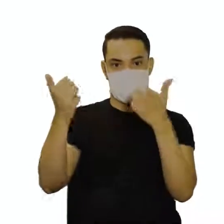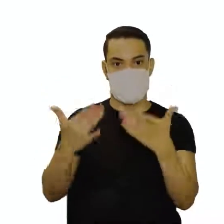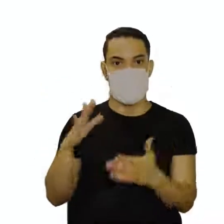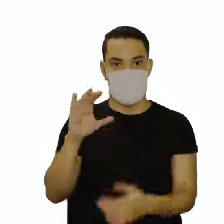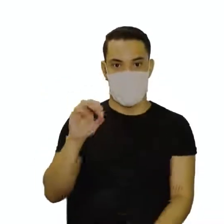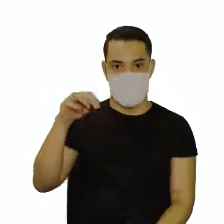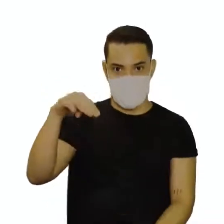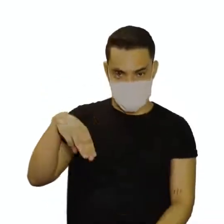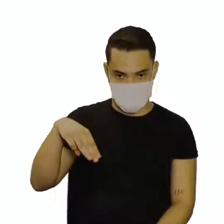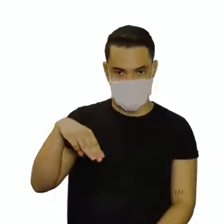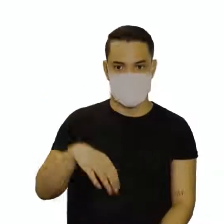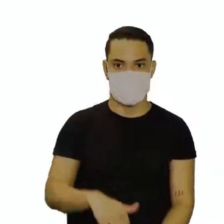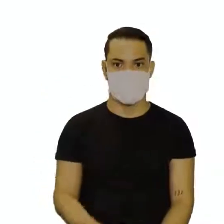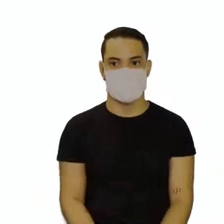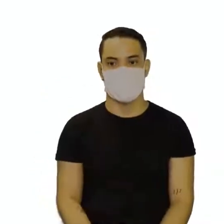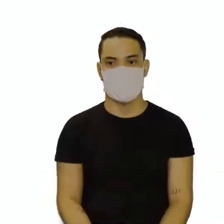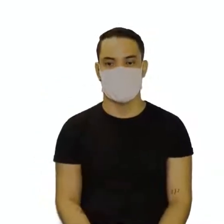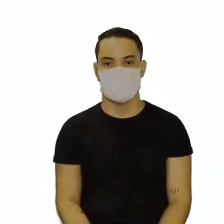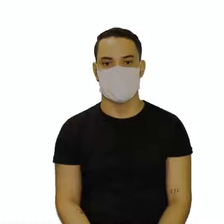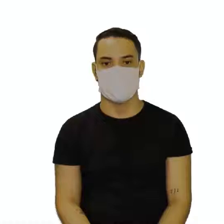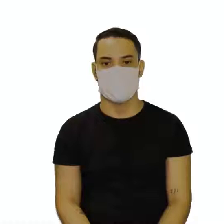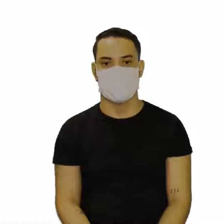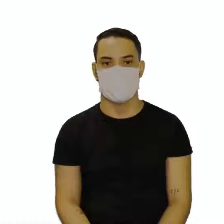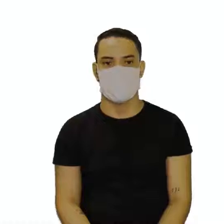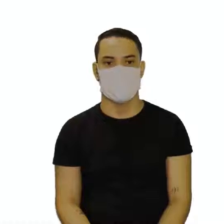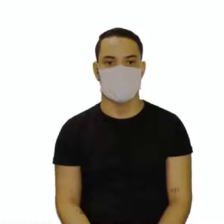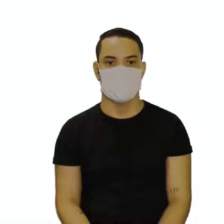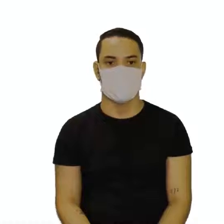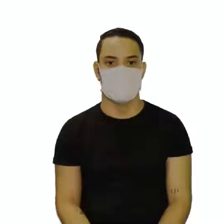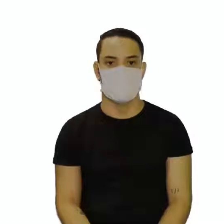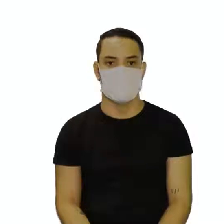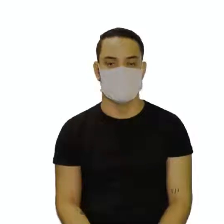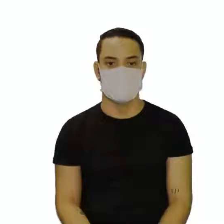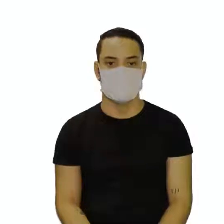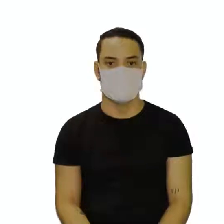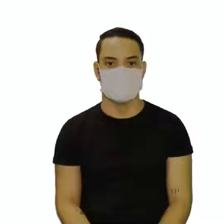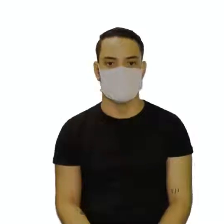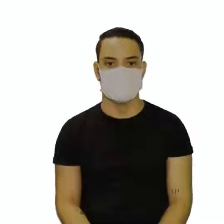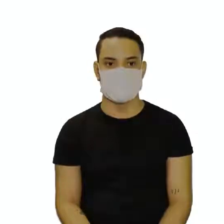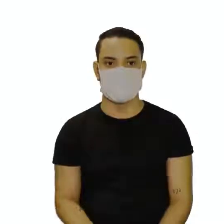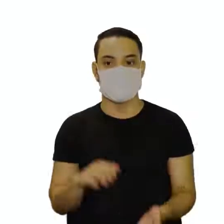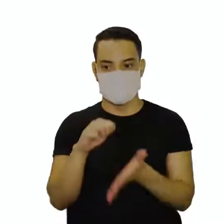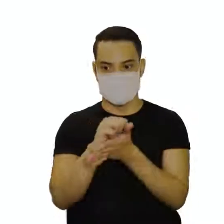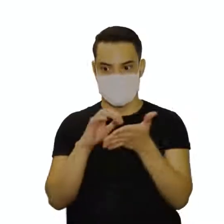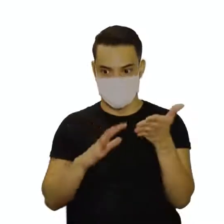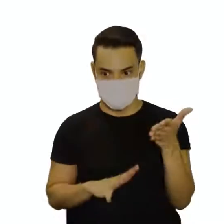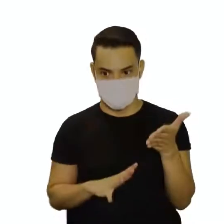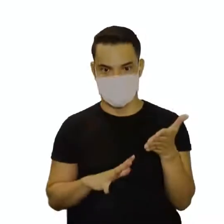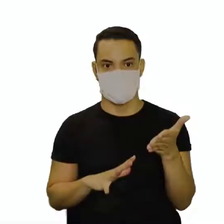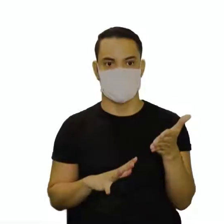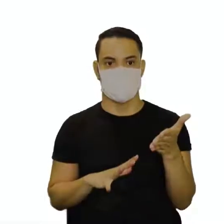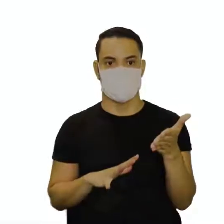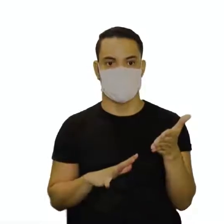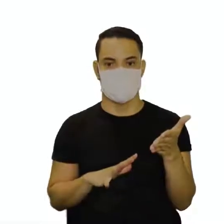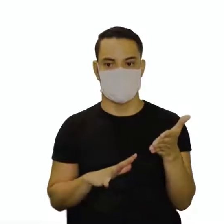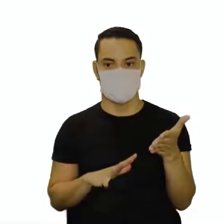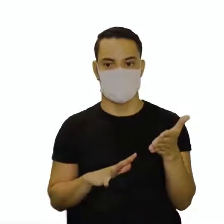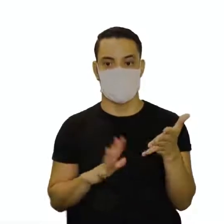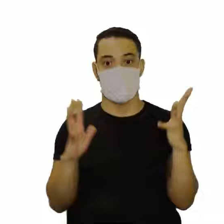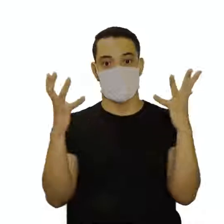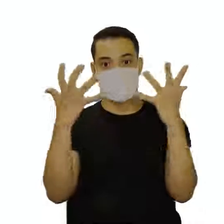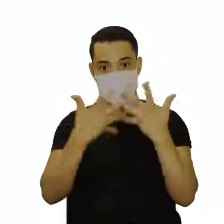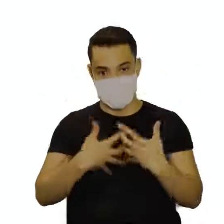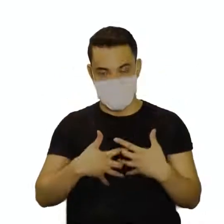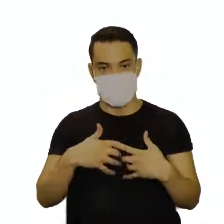Um exercício, lógico, né, para poder fixar melhor aí. Uma lâmpada incandescente comum funciona com uma tensão